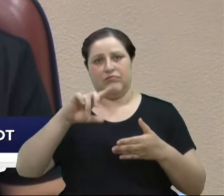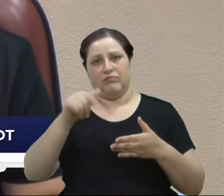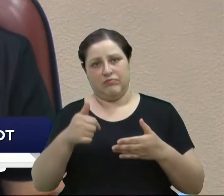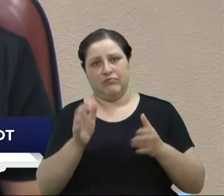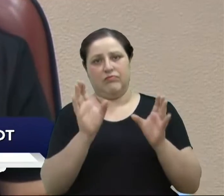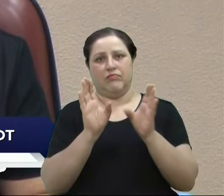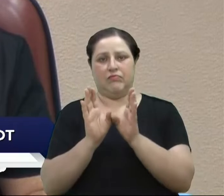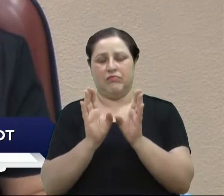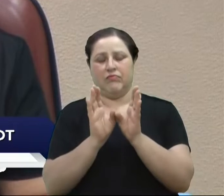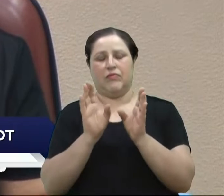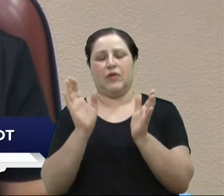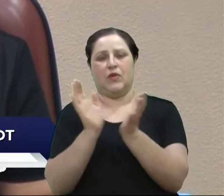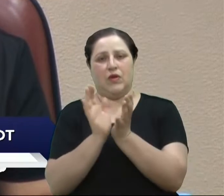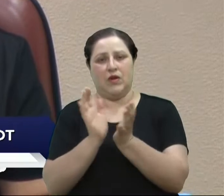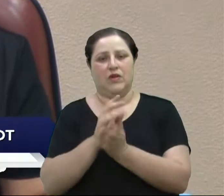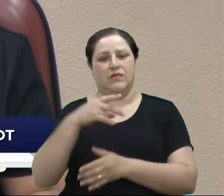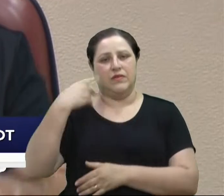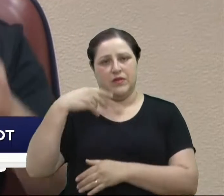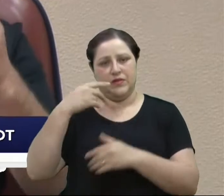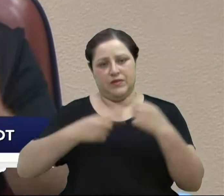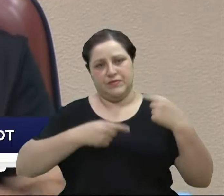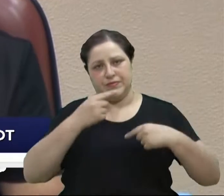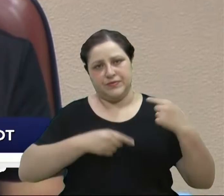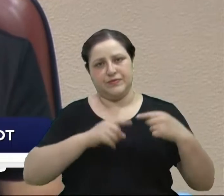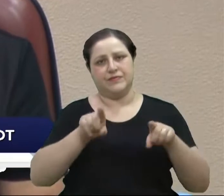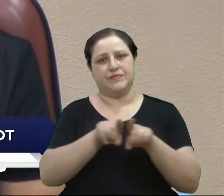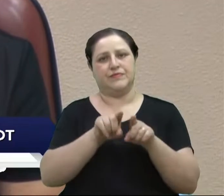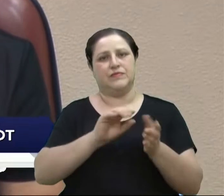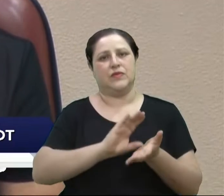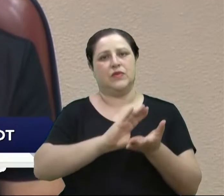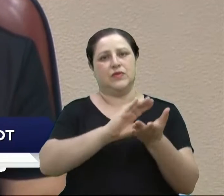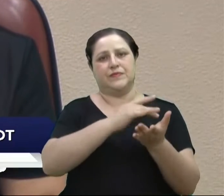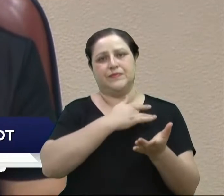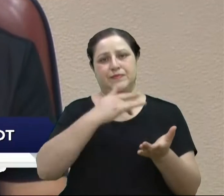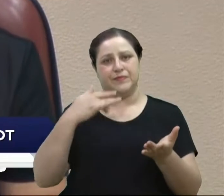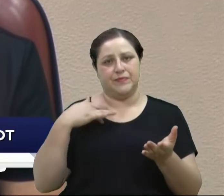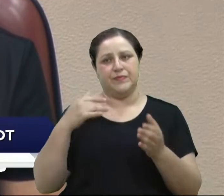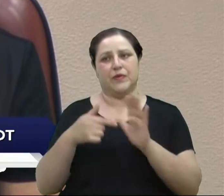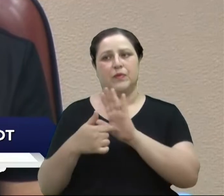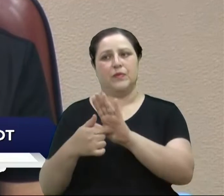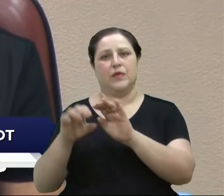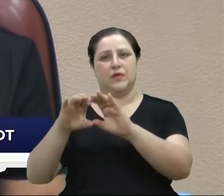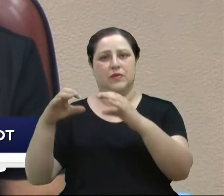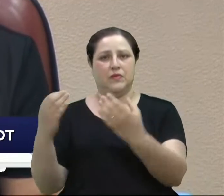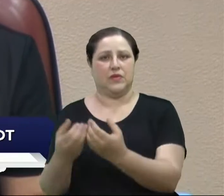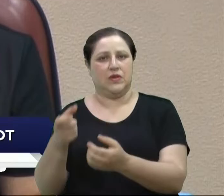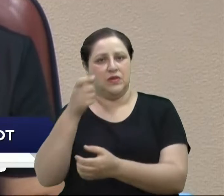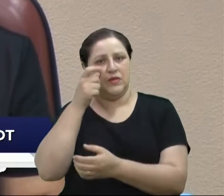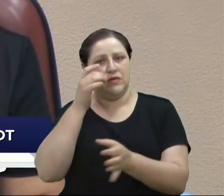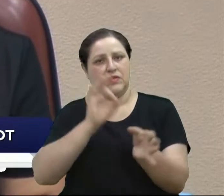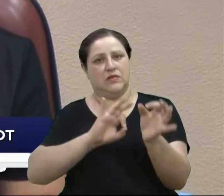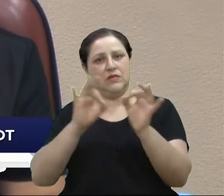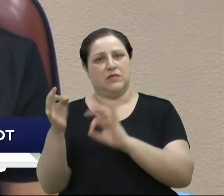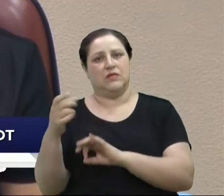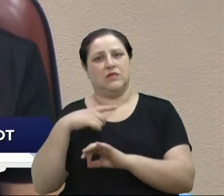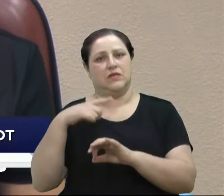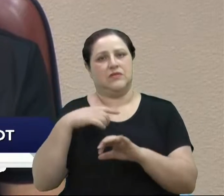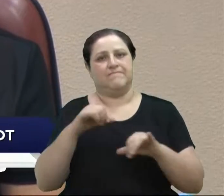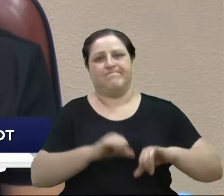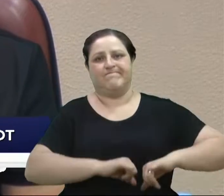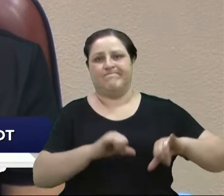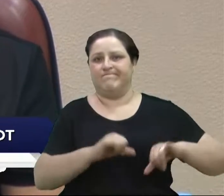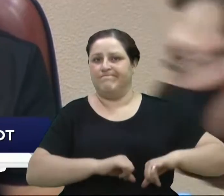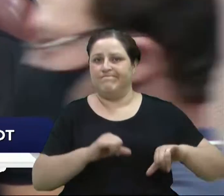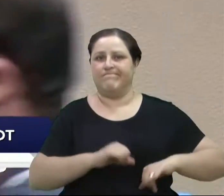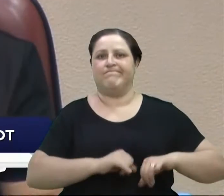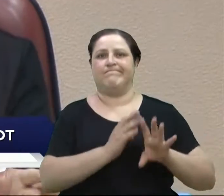fazer, né, o debate aqui, para a comunidade que está nos assistindo, principalmente que está agonizando, né, nessa lista de